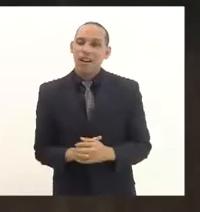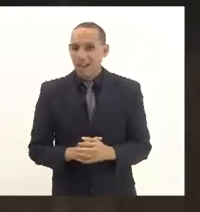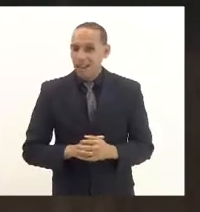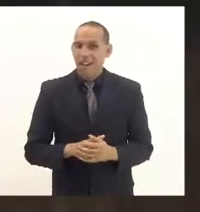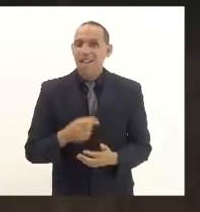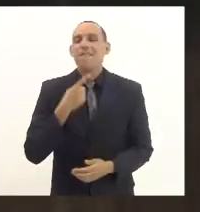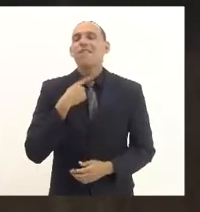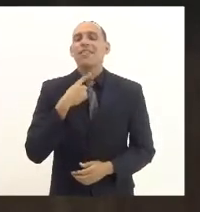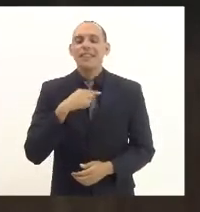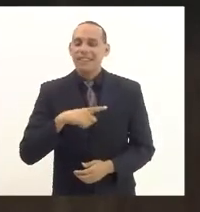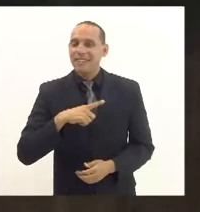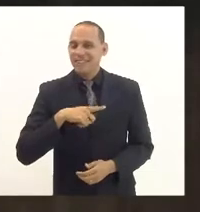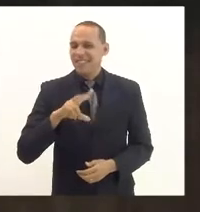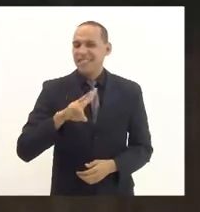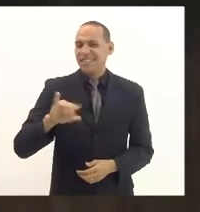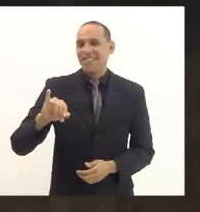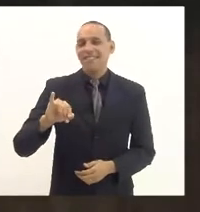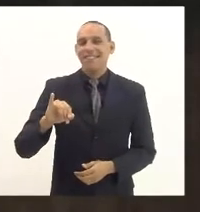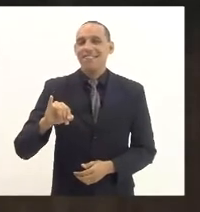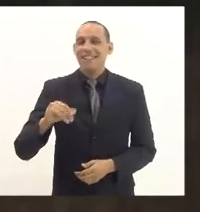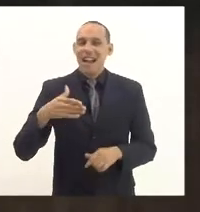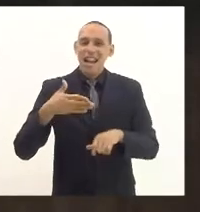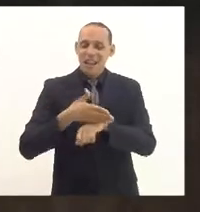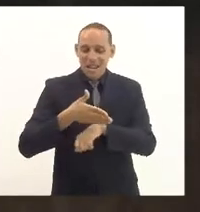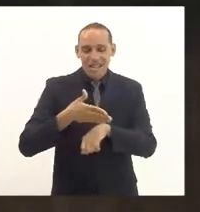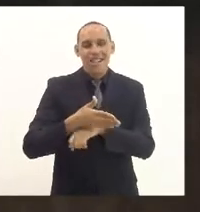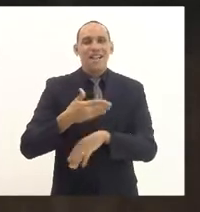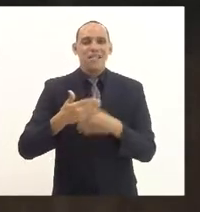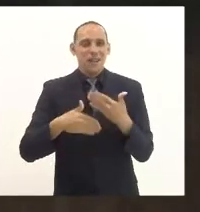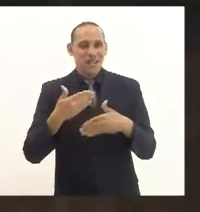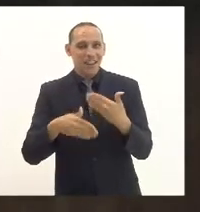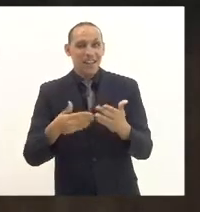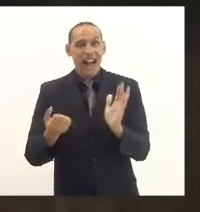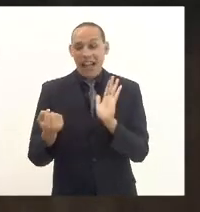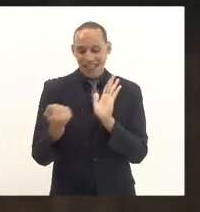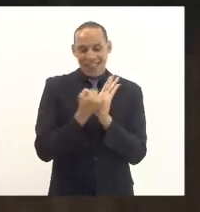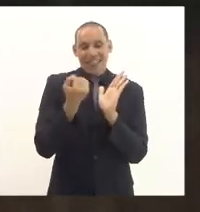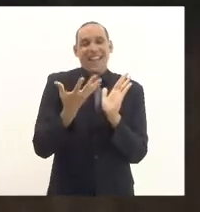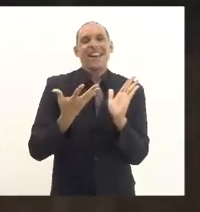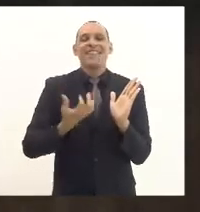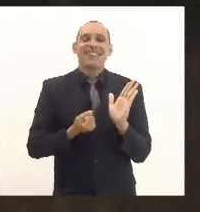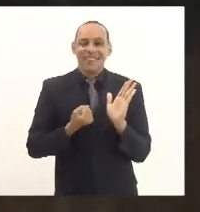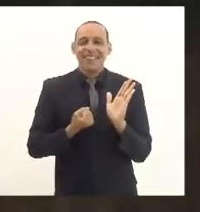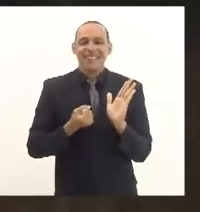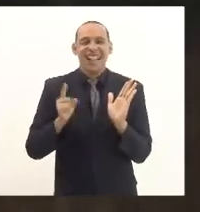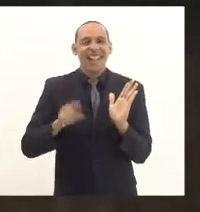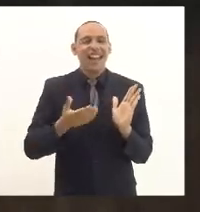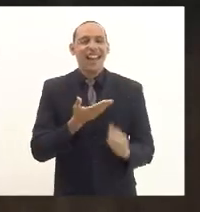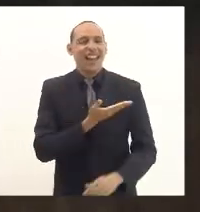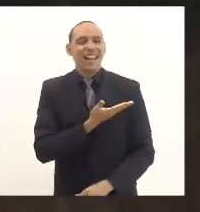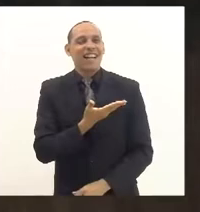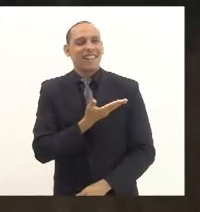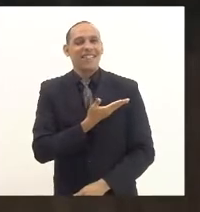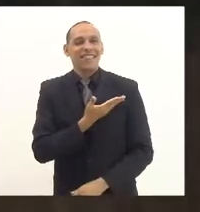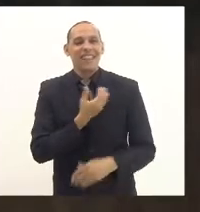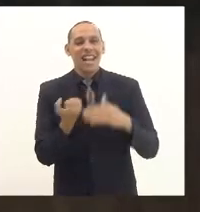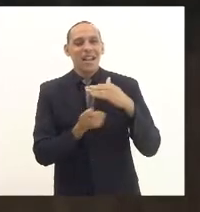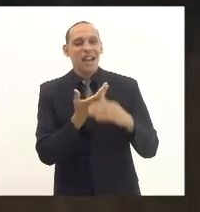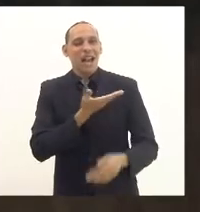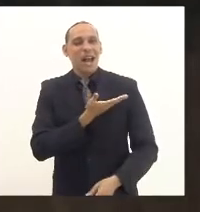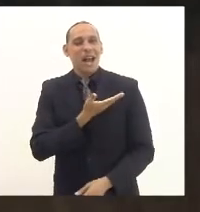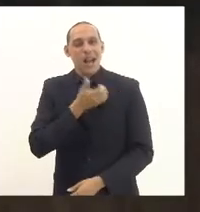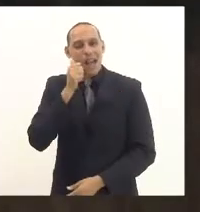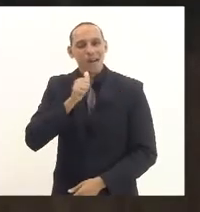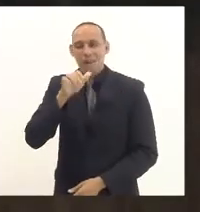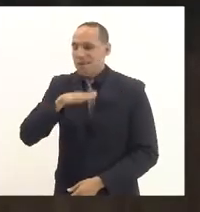muita vontade de participar desse processo e receber o selo, sendo amigo, a empresa amiga da